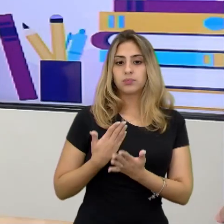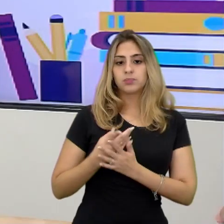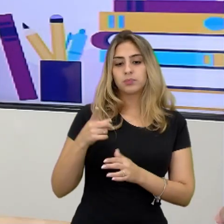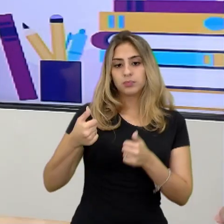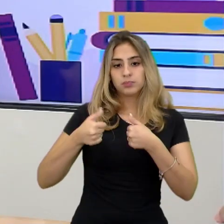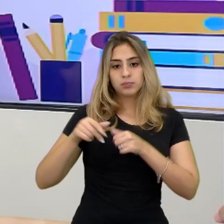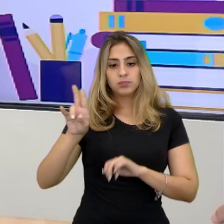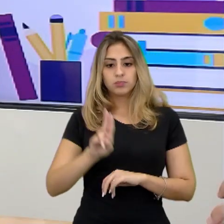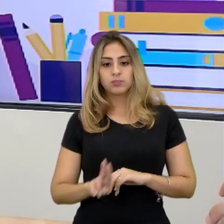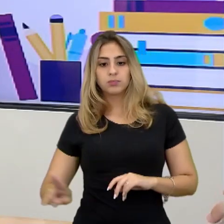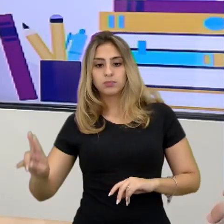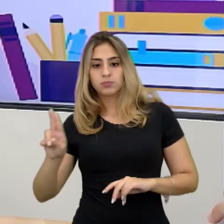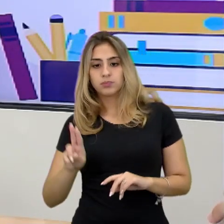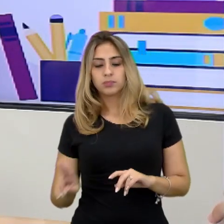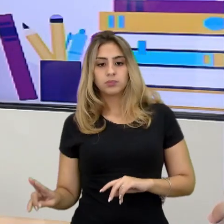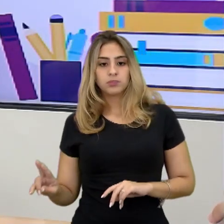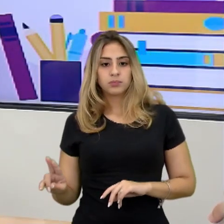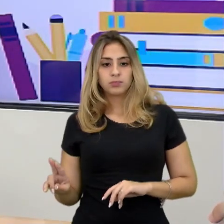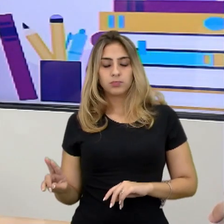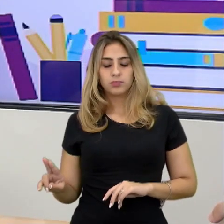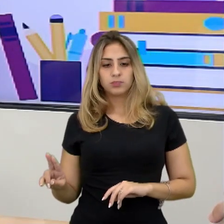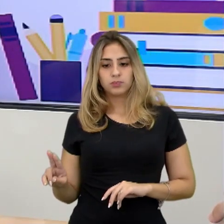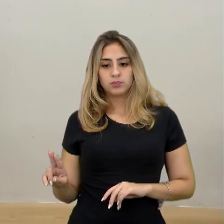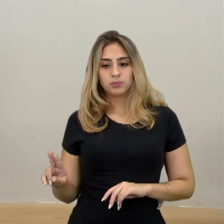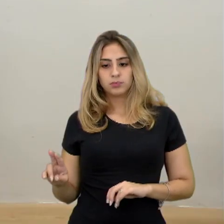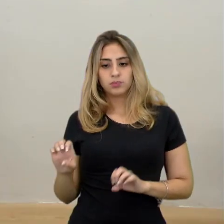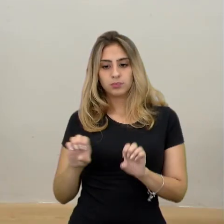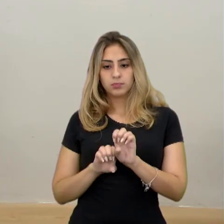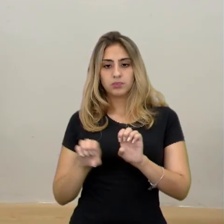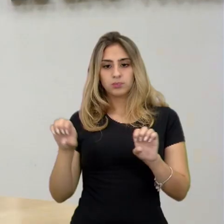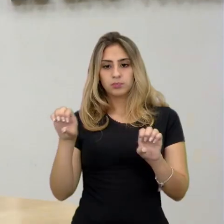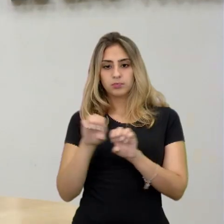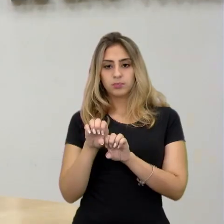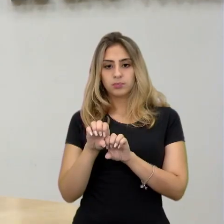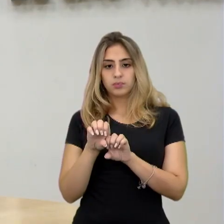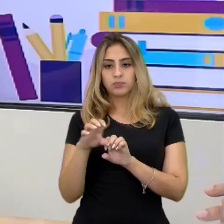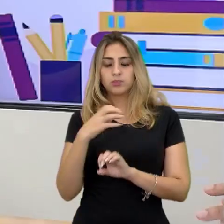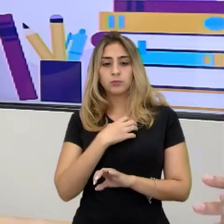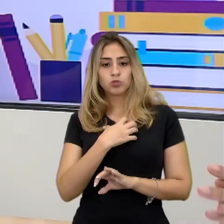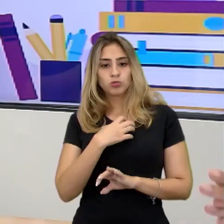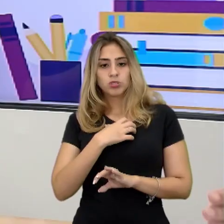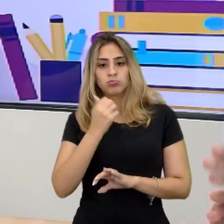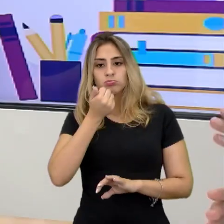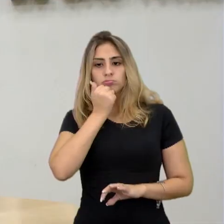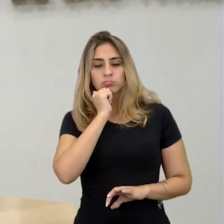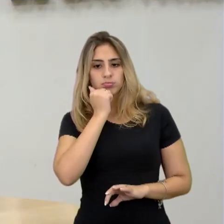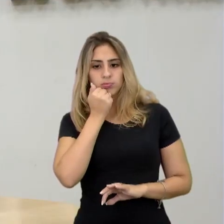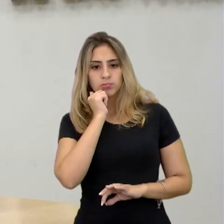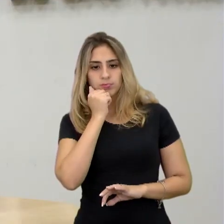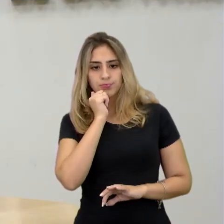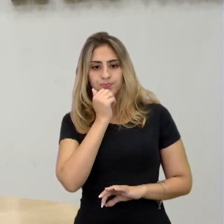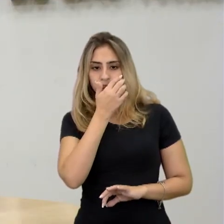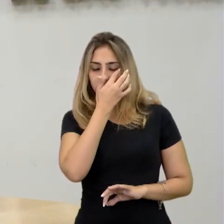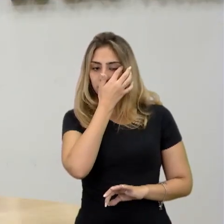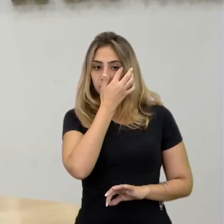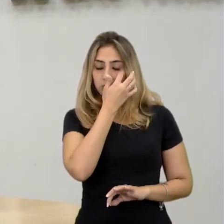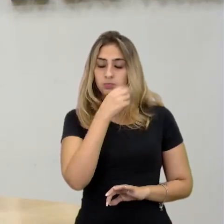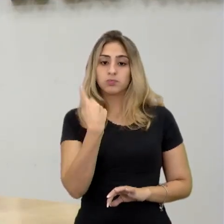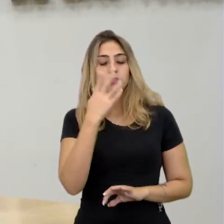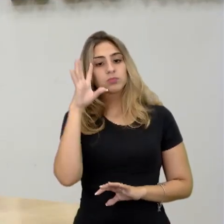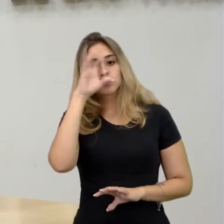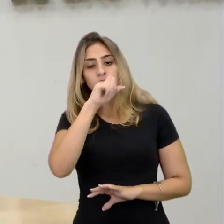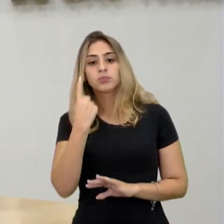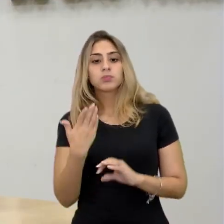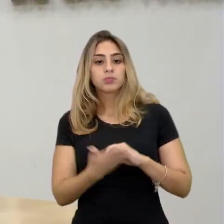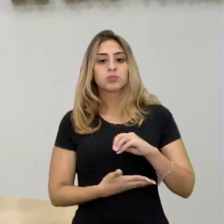vai utilizar a estrutura do método científico. Do método científico. Nós vamos aprender quais são as bases